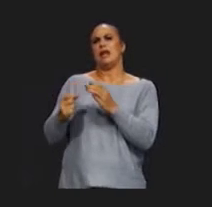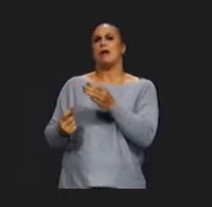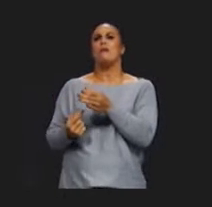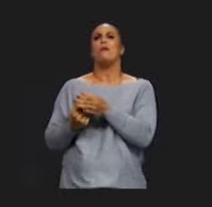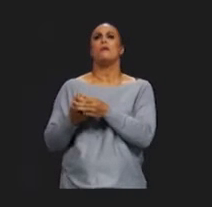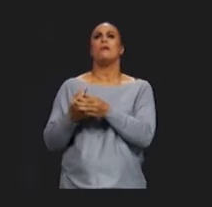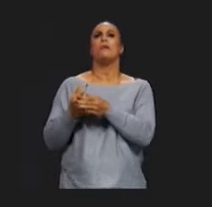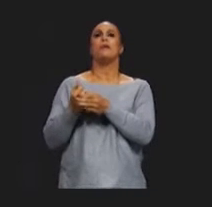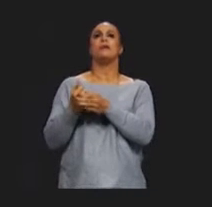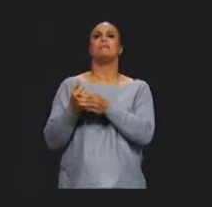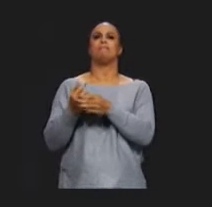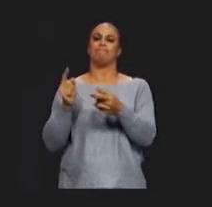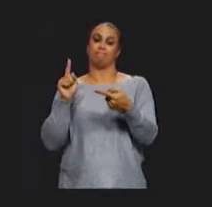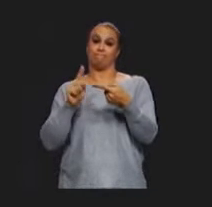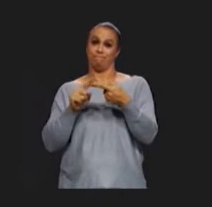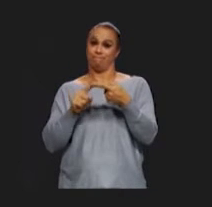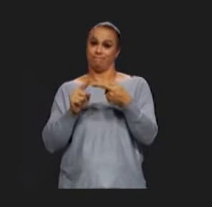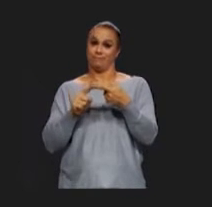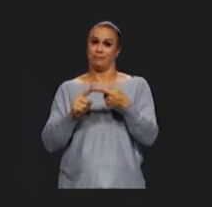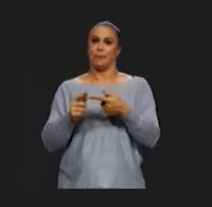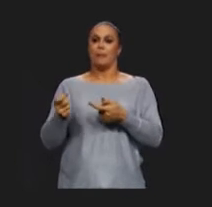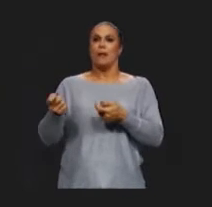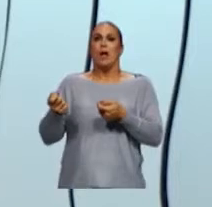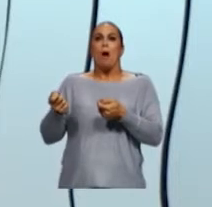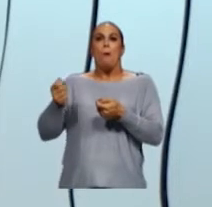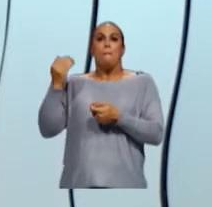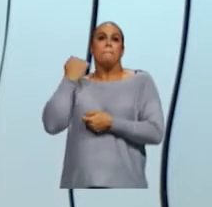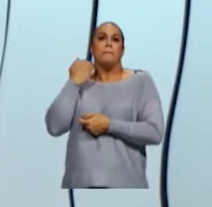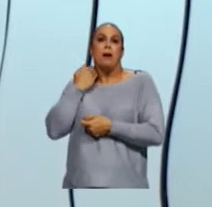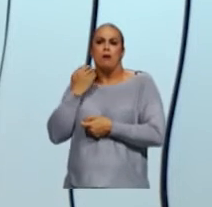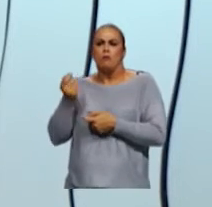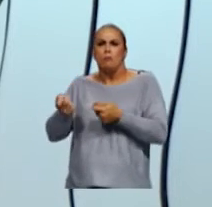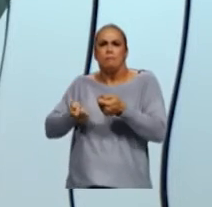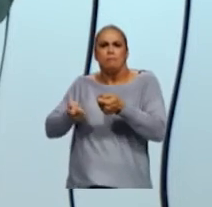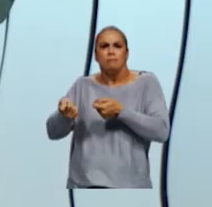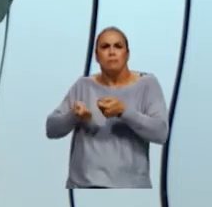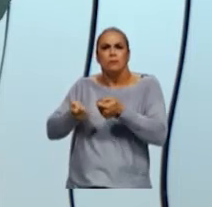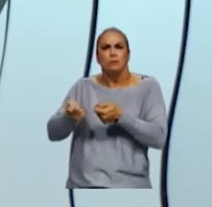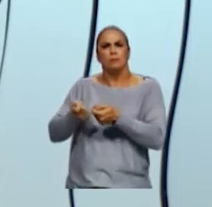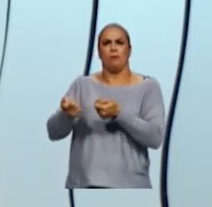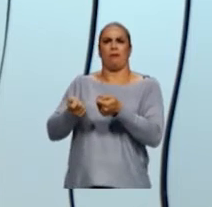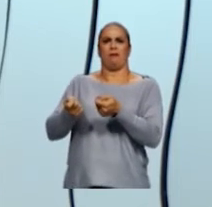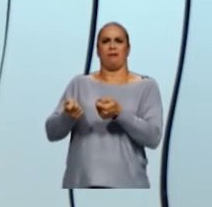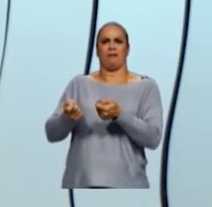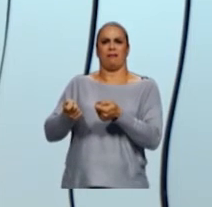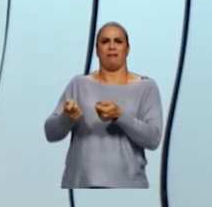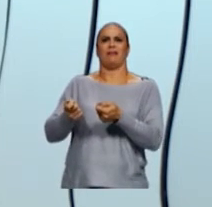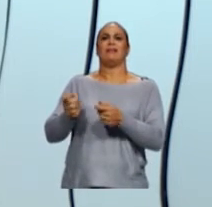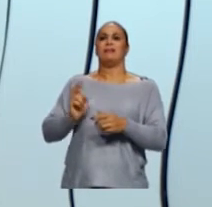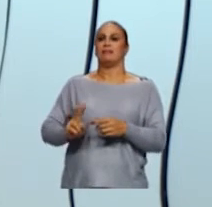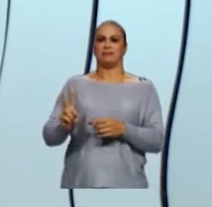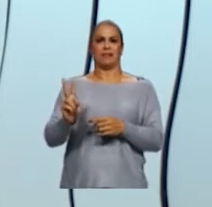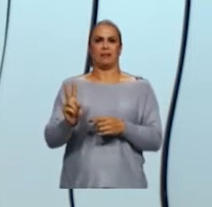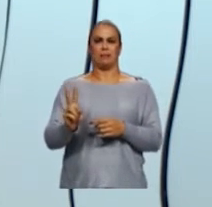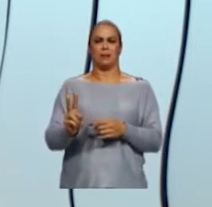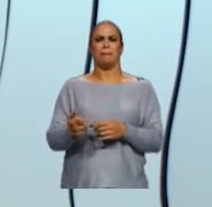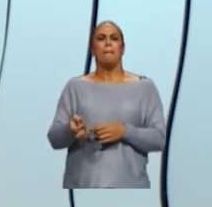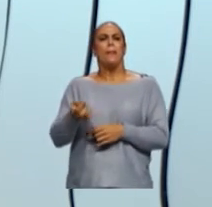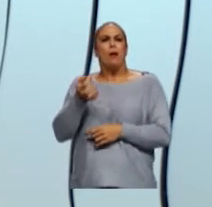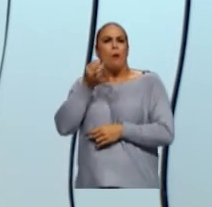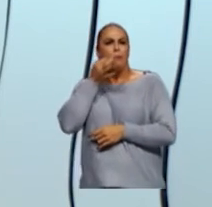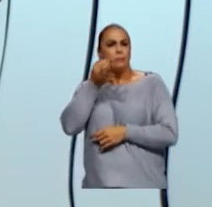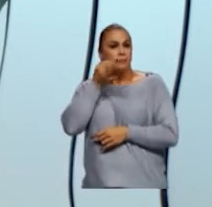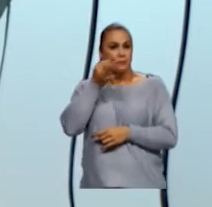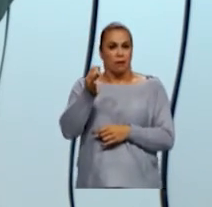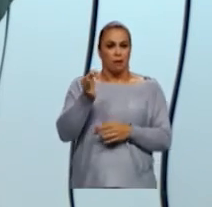da economia pelos bancos. Quantas vezes, e aí nesse período de pandemia, você deve acompanhar, né? A